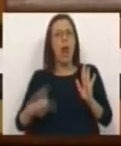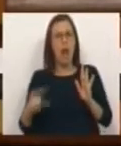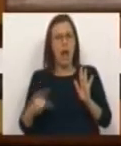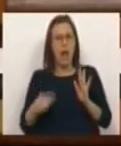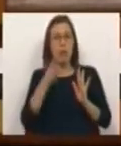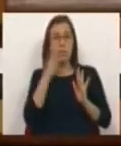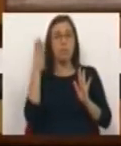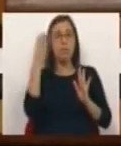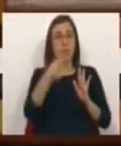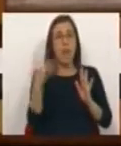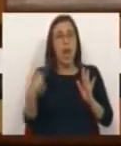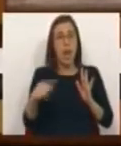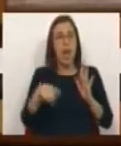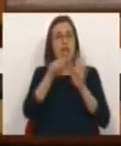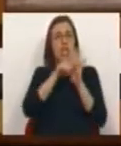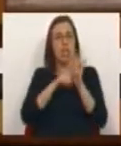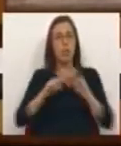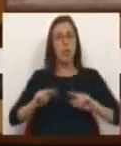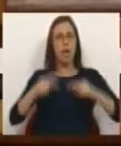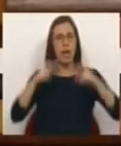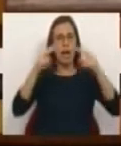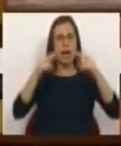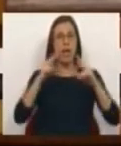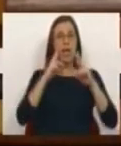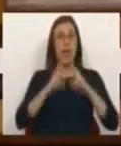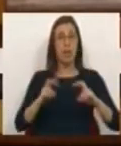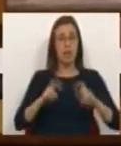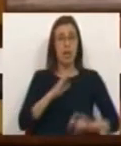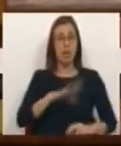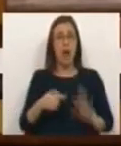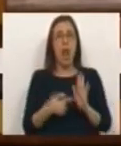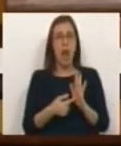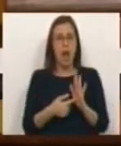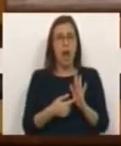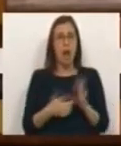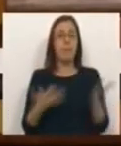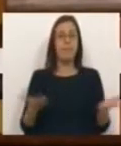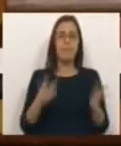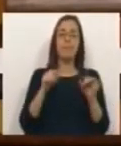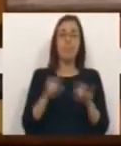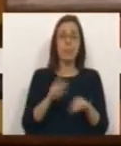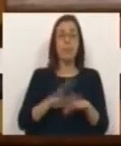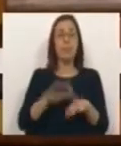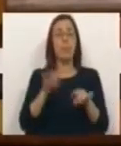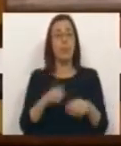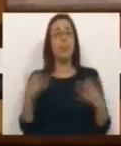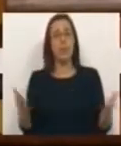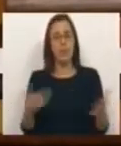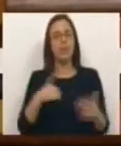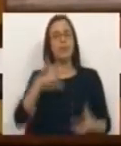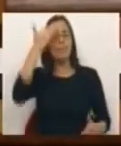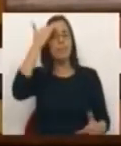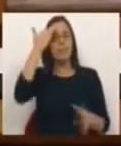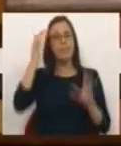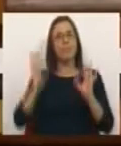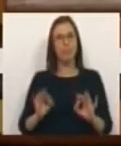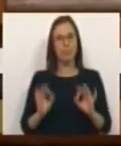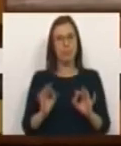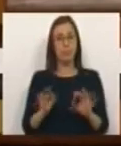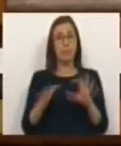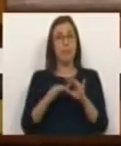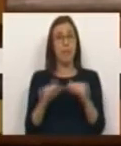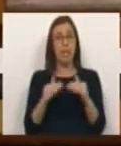ou referência no Estatuto de Carreira, da Carreira de Investigação Científica. Precisamente por isso, consideramos que, em